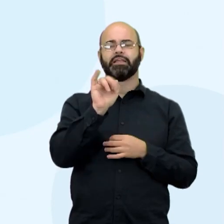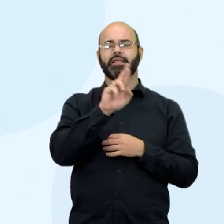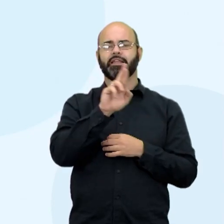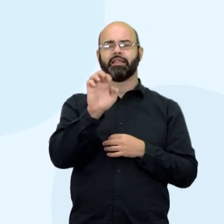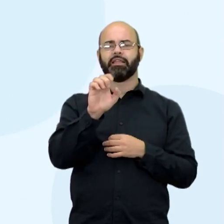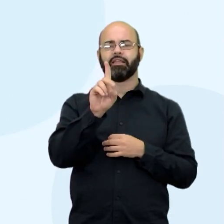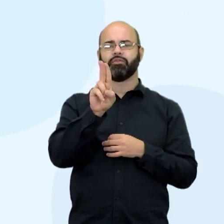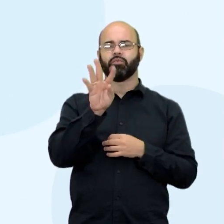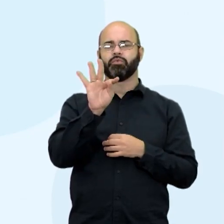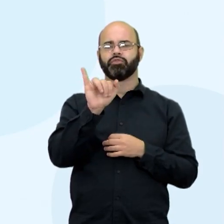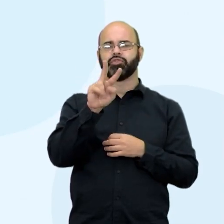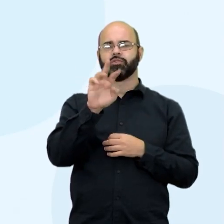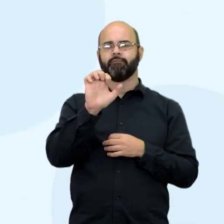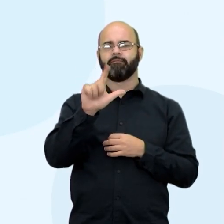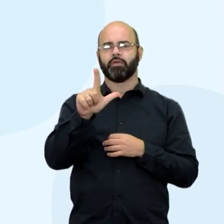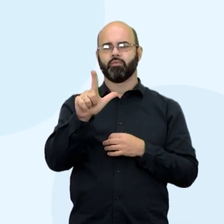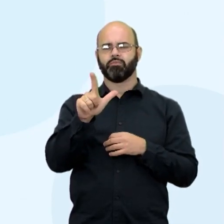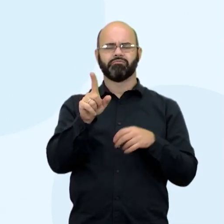mais uma.